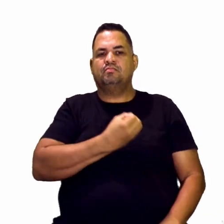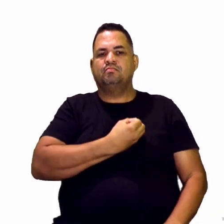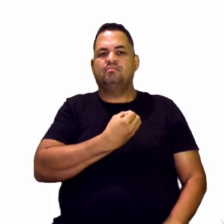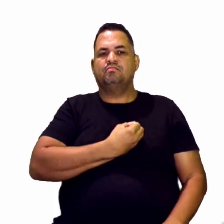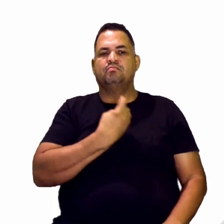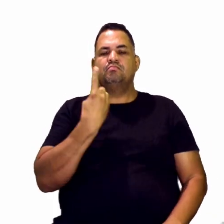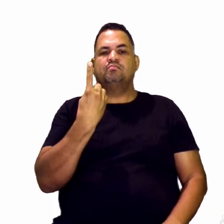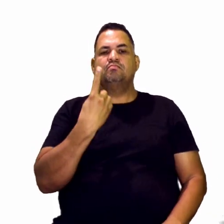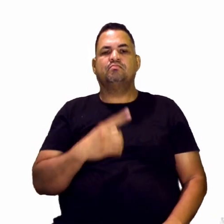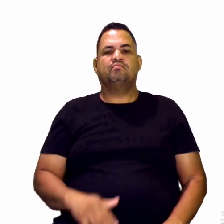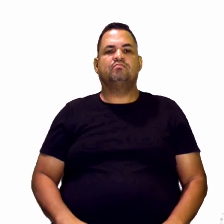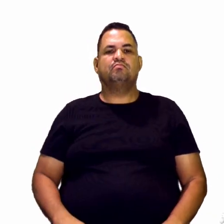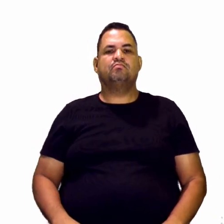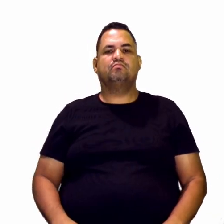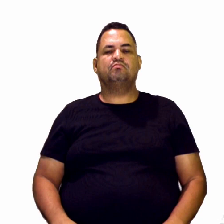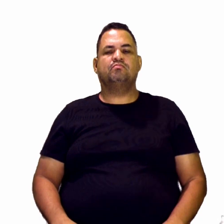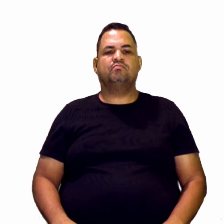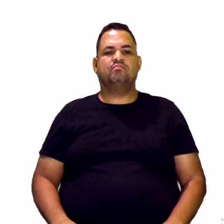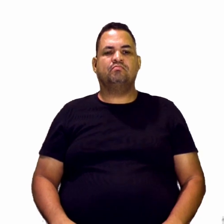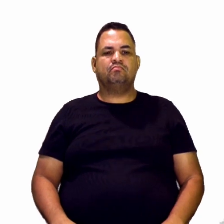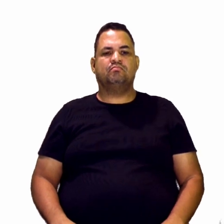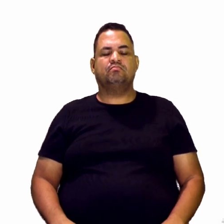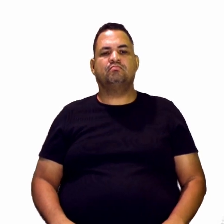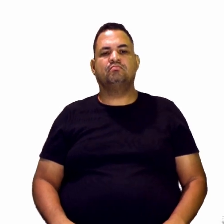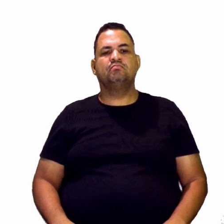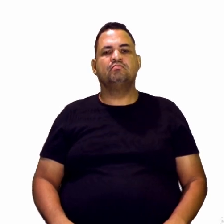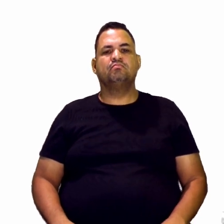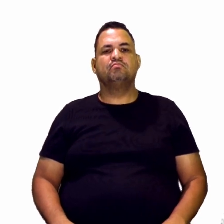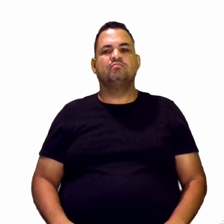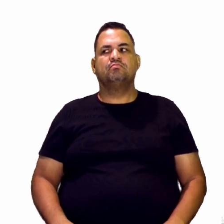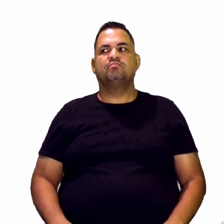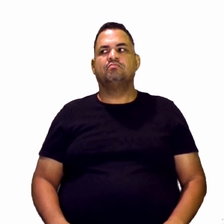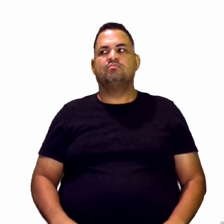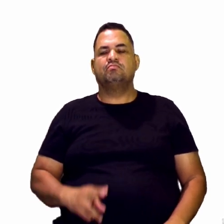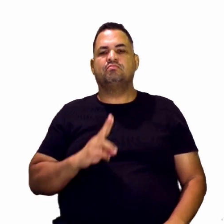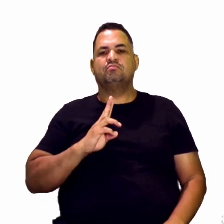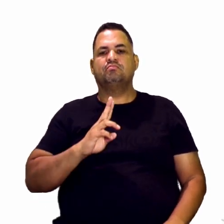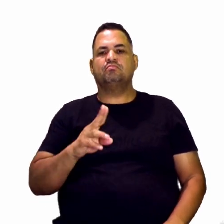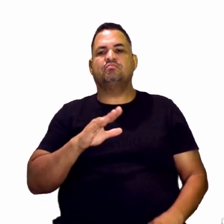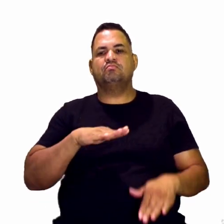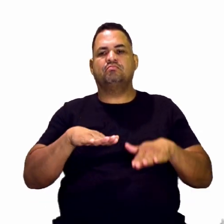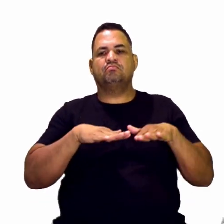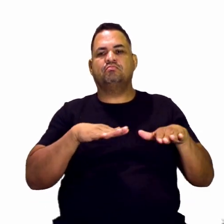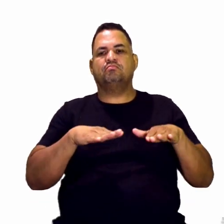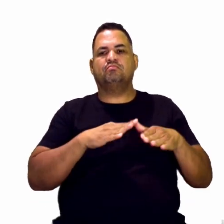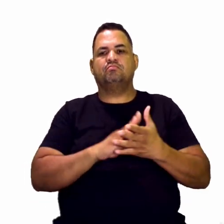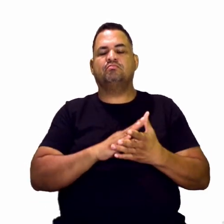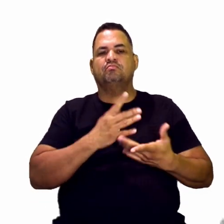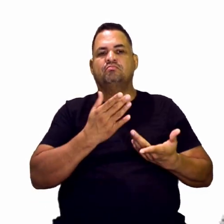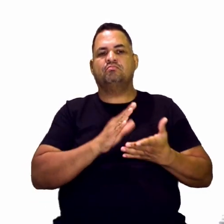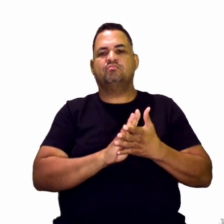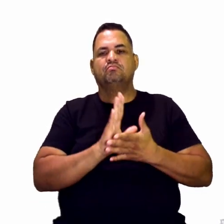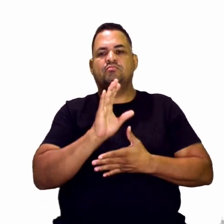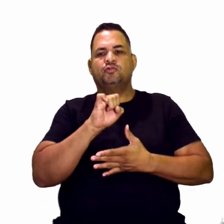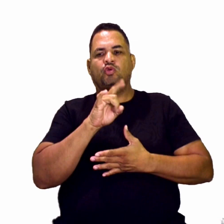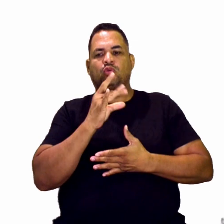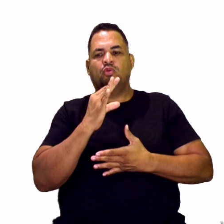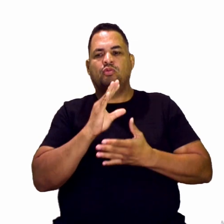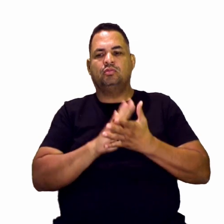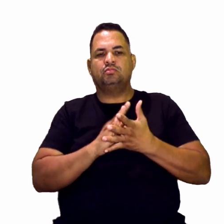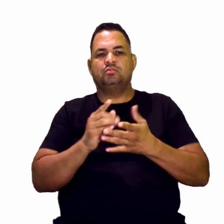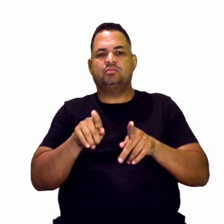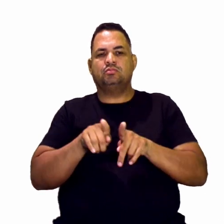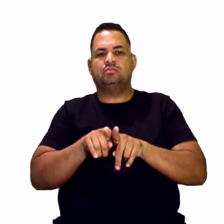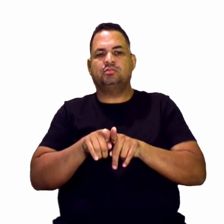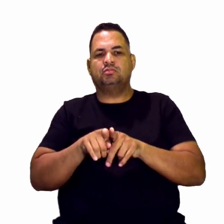número 1. Já está até com um quadradinho ali, né? Processo de movimento entre soluto e